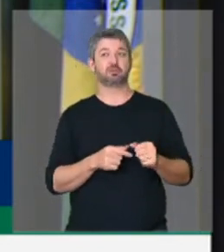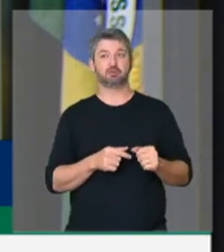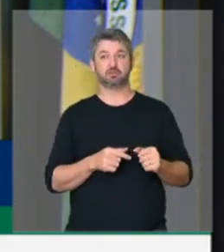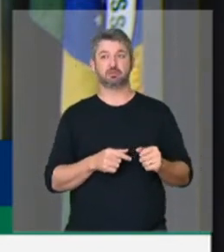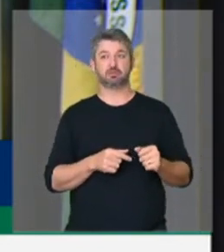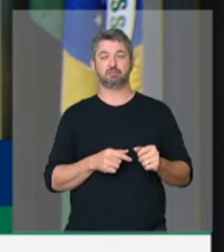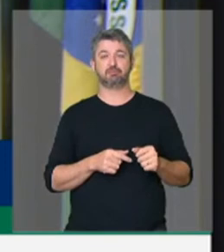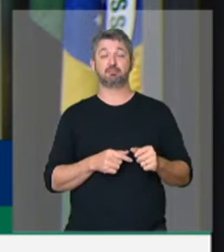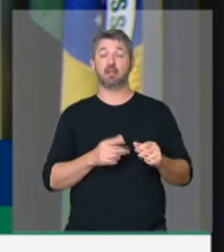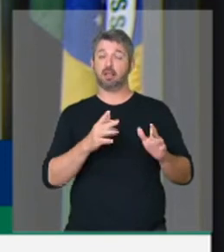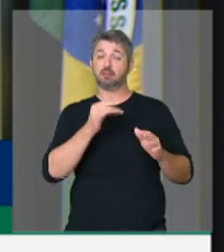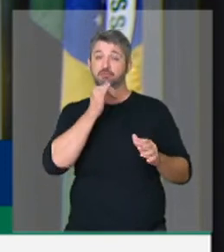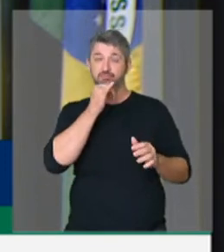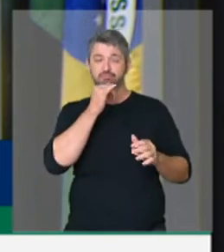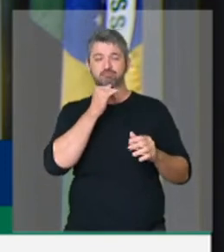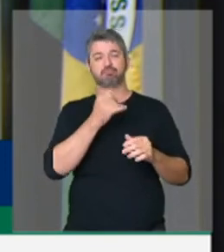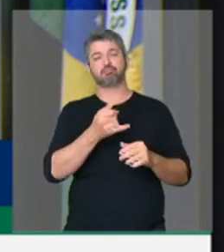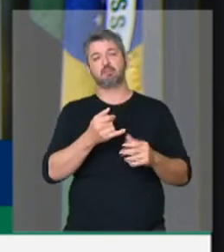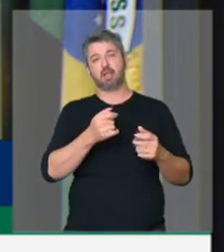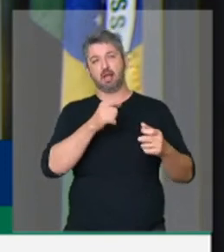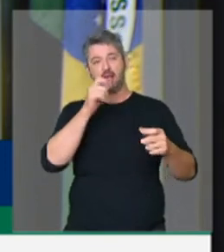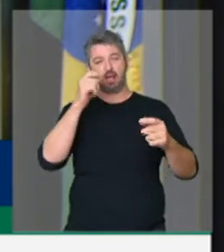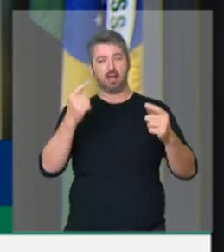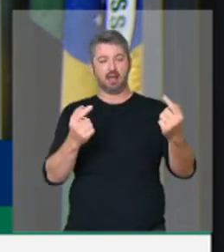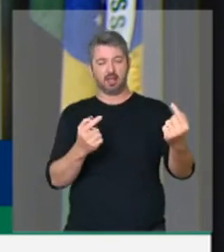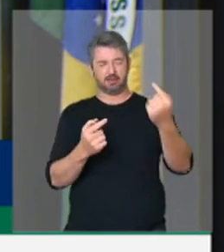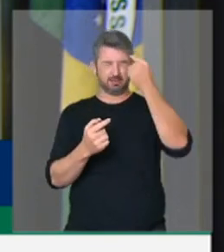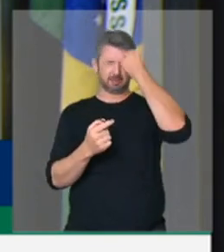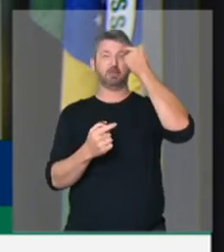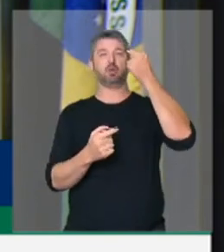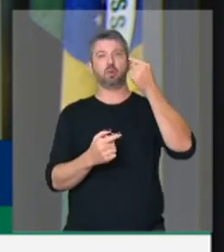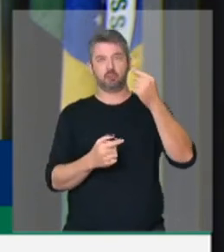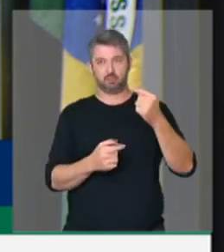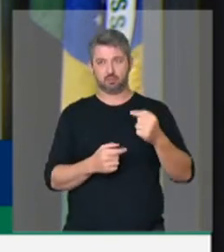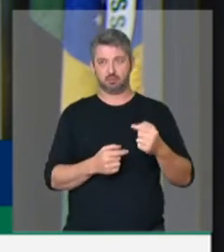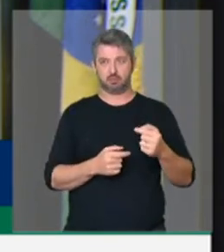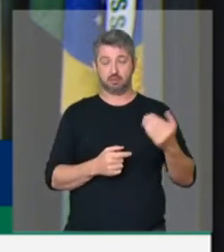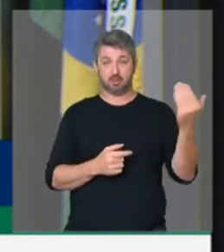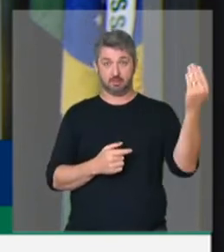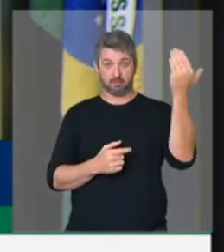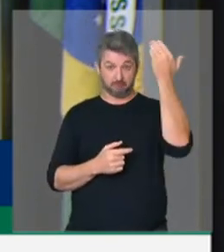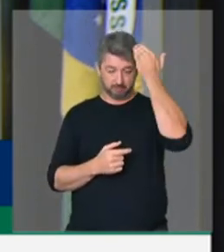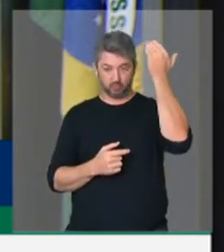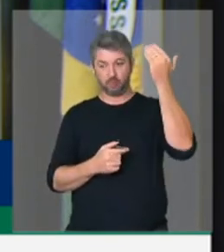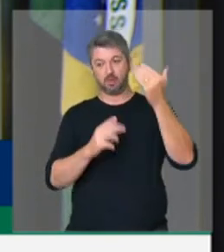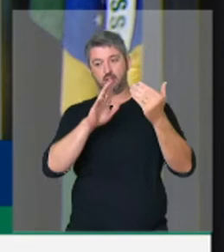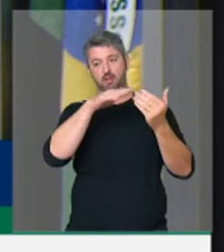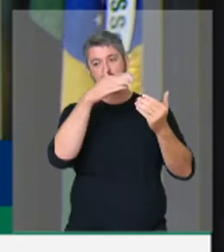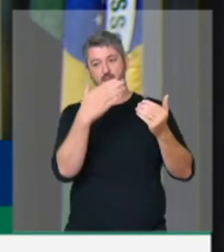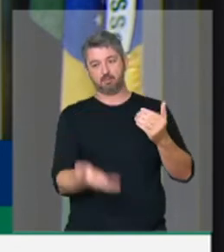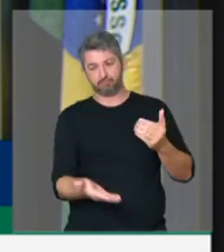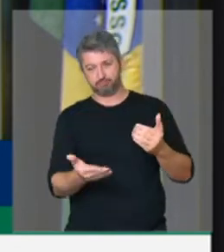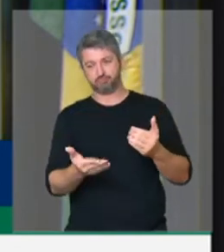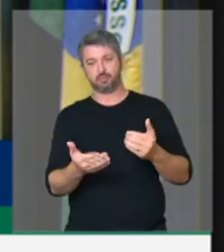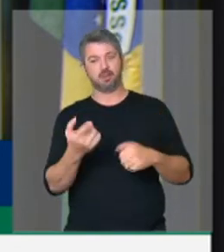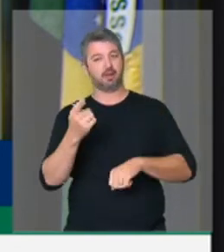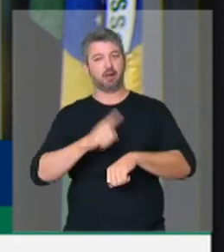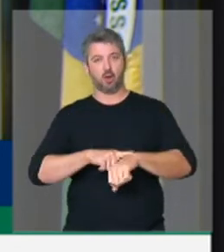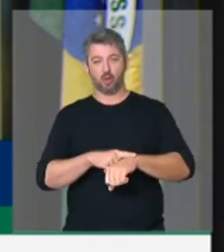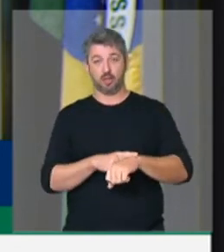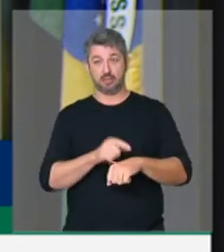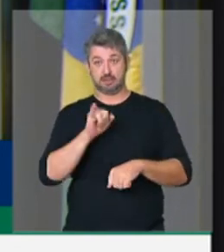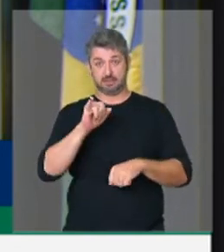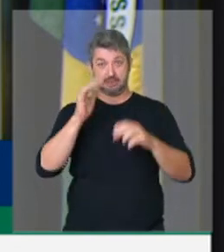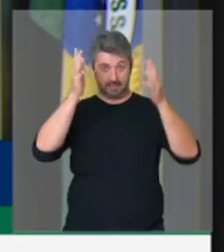teve a infelicidade de atingir a cabeça do agente, que a pedra atingiu a cabeça e ele tombou imediatamente. Se não fosse